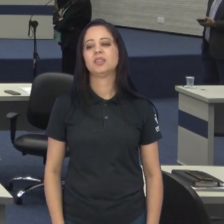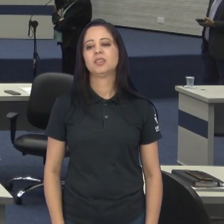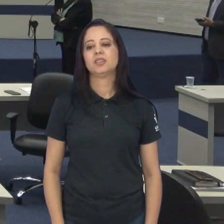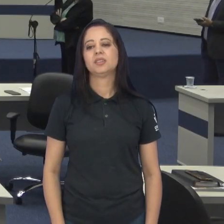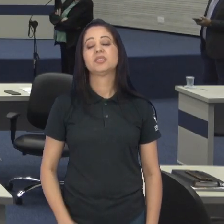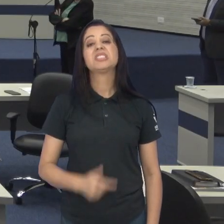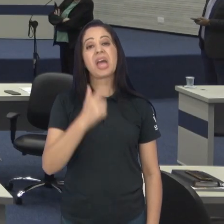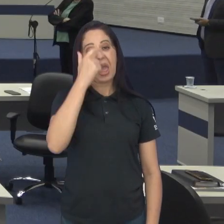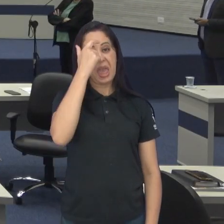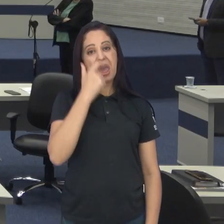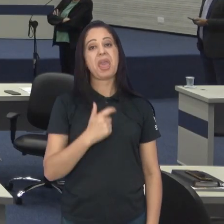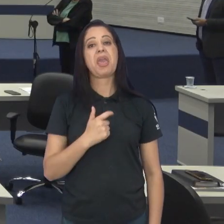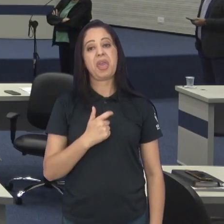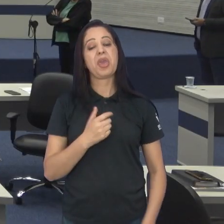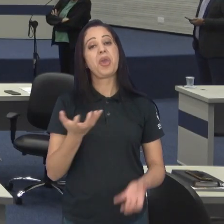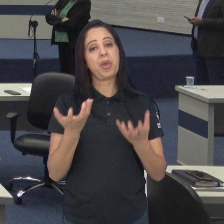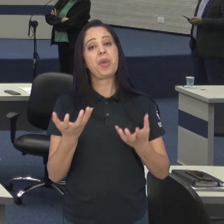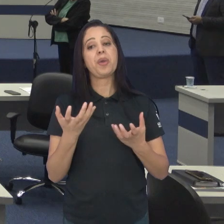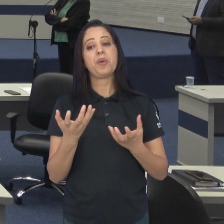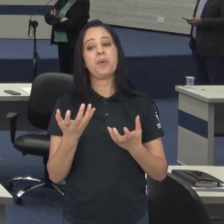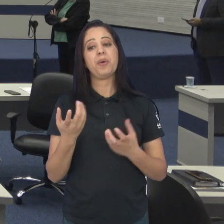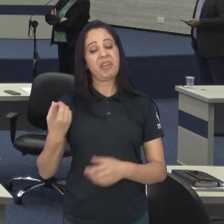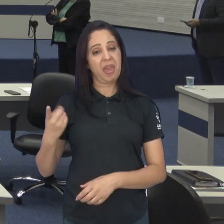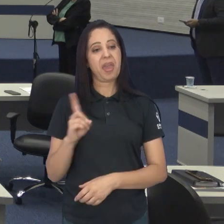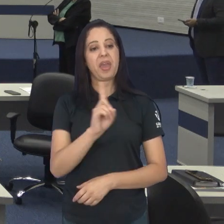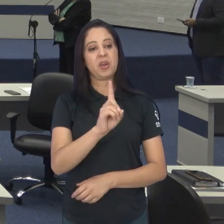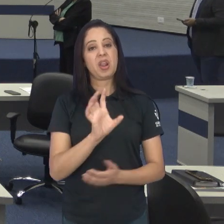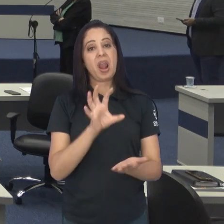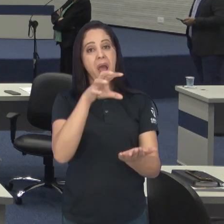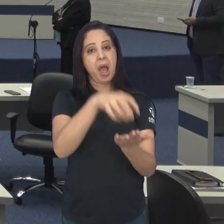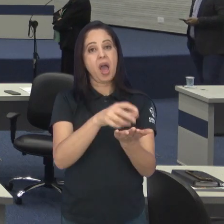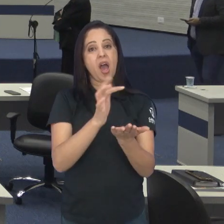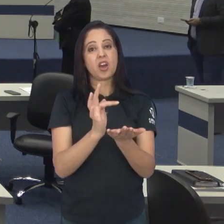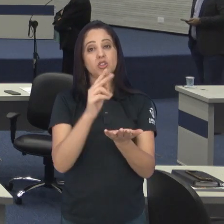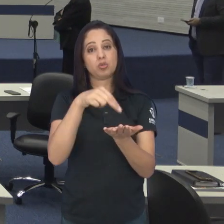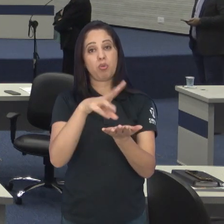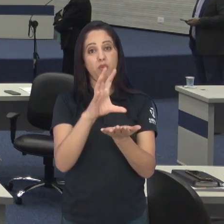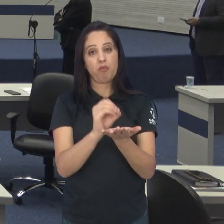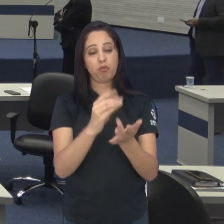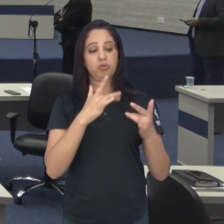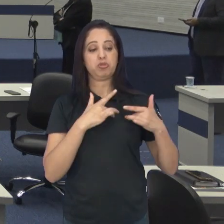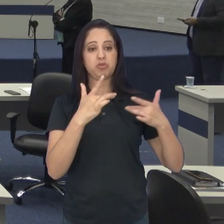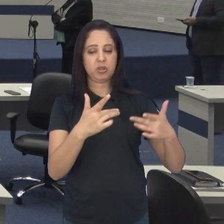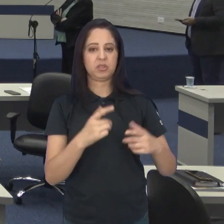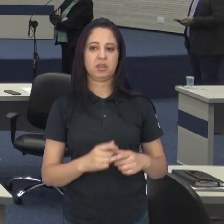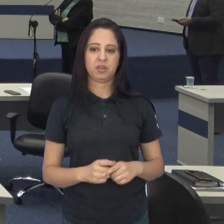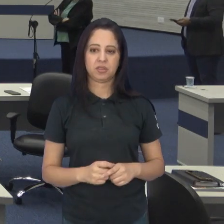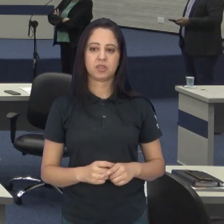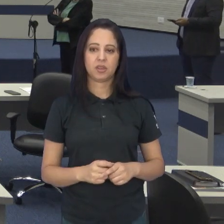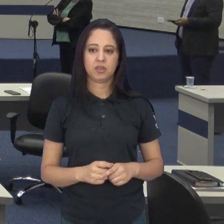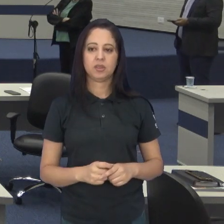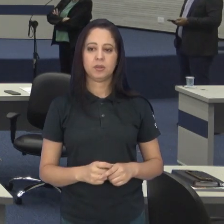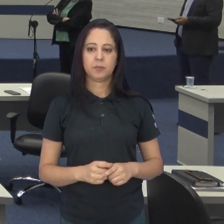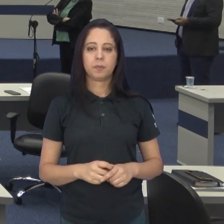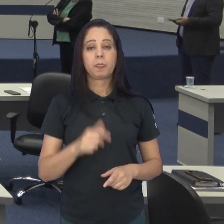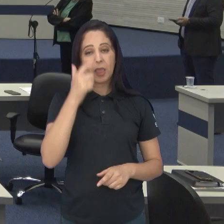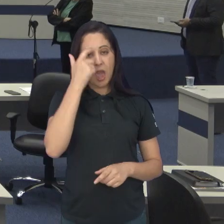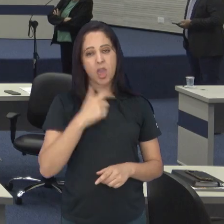mais interessada para acompanhar os trabalhos do Fundo Social, que faz muitos anos que acompanho. Trabalhei com a